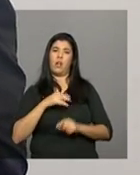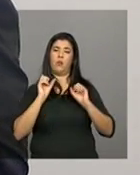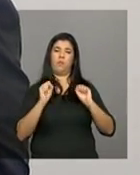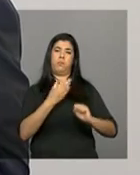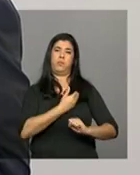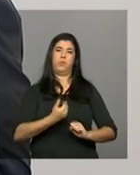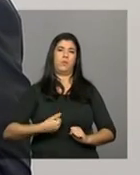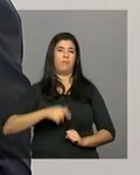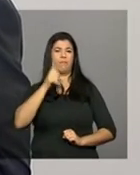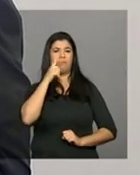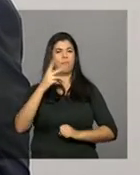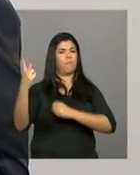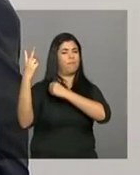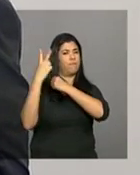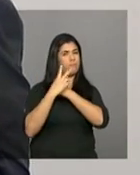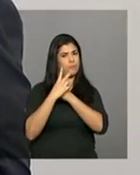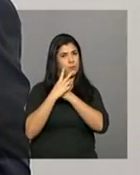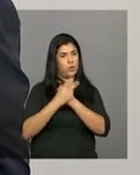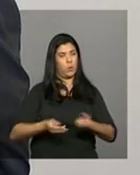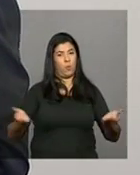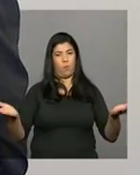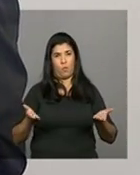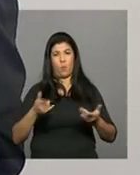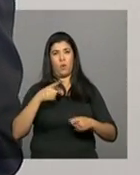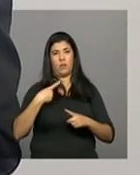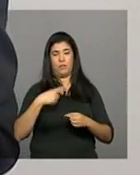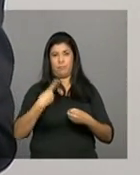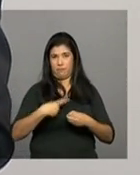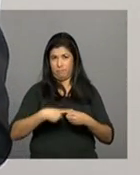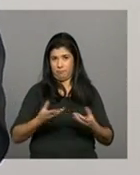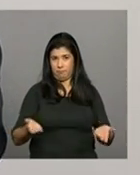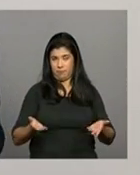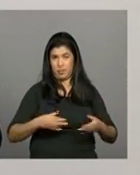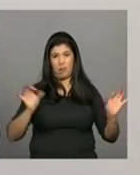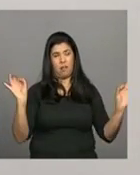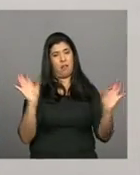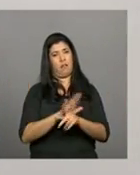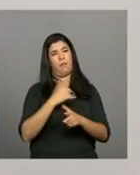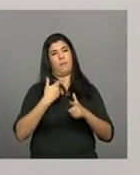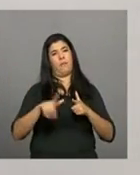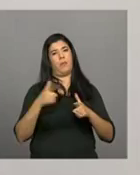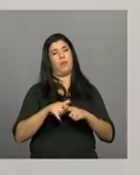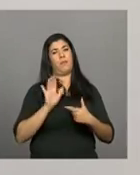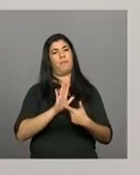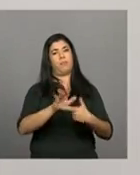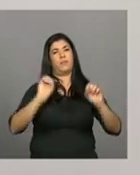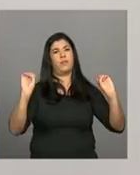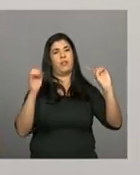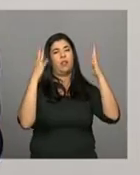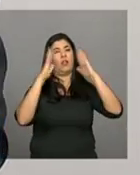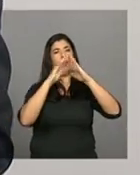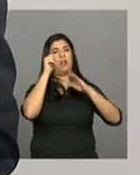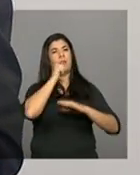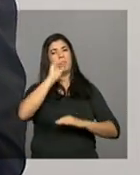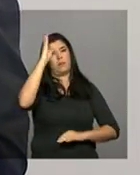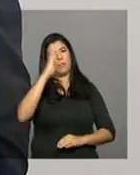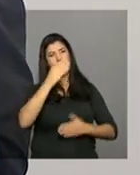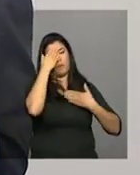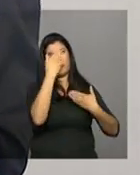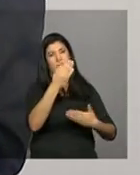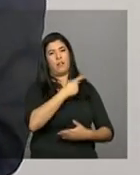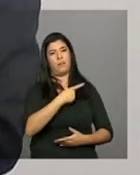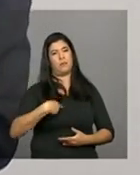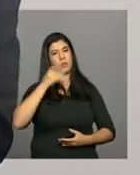Isso aqui em Campo Grande acaba hoje, com este marco da inauguração da Casa da Mulher Brasileira. Obrigado,